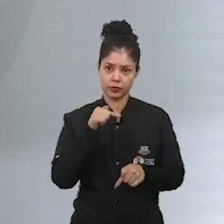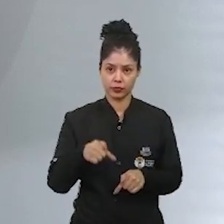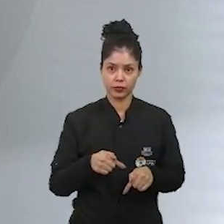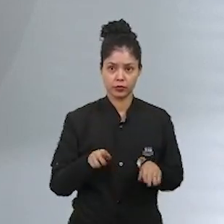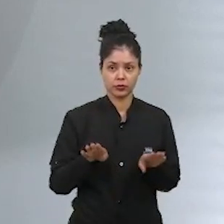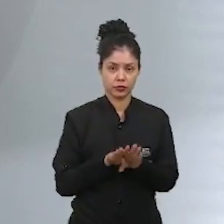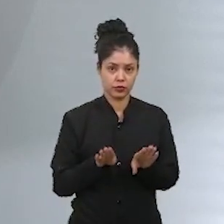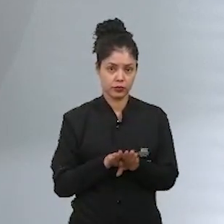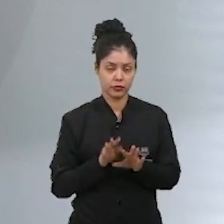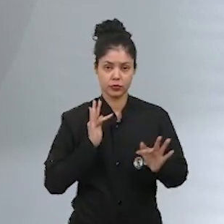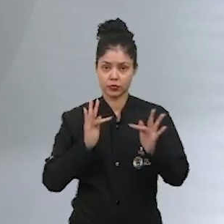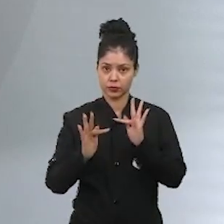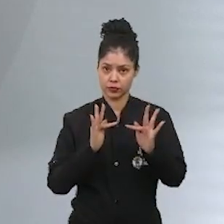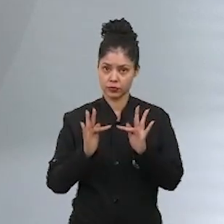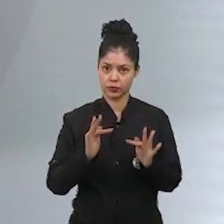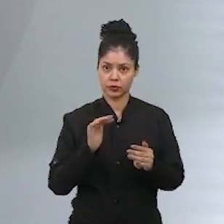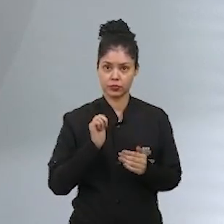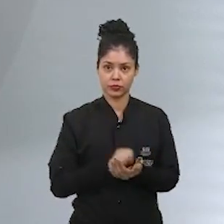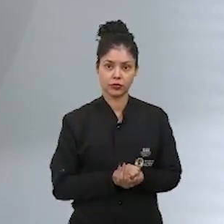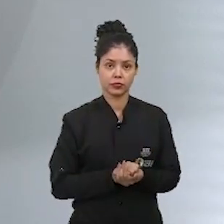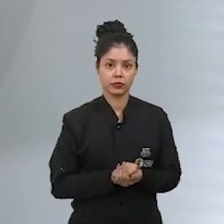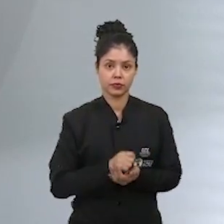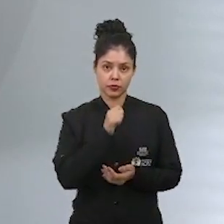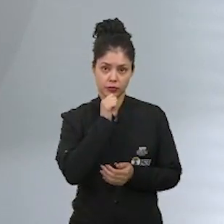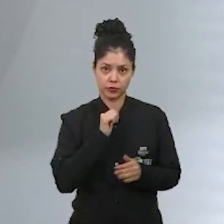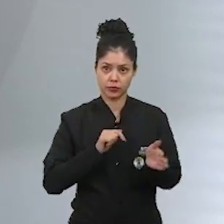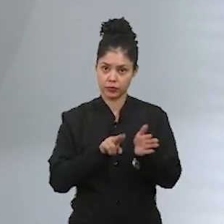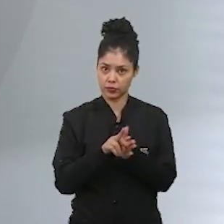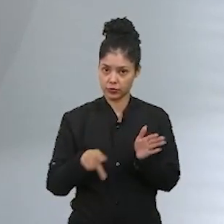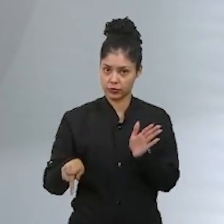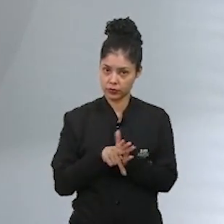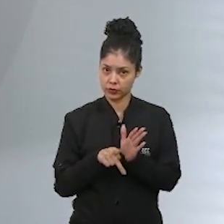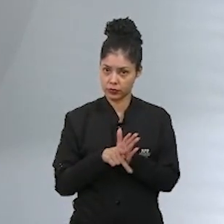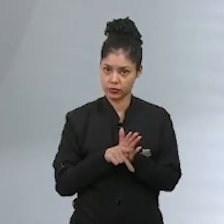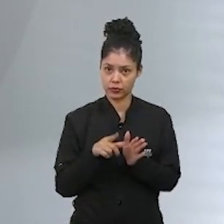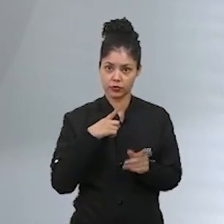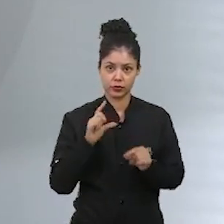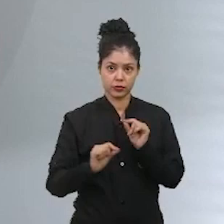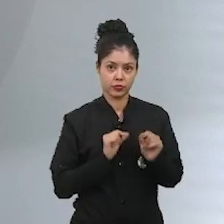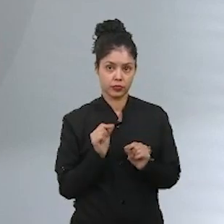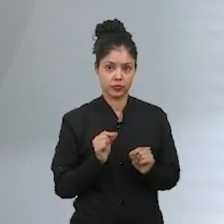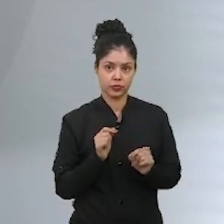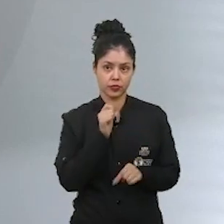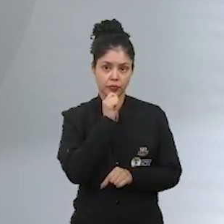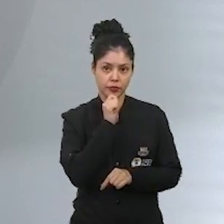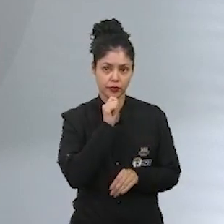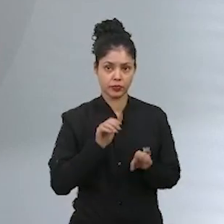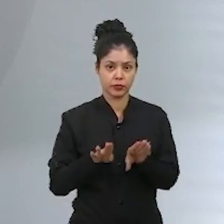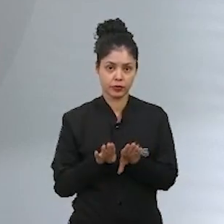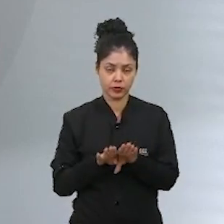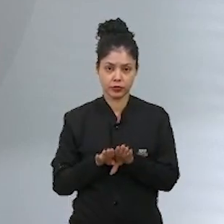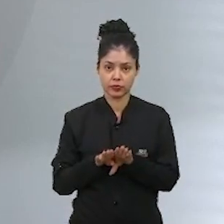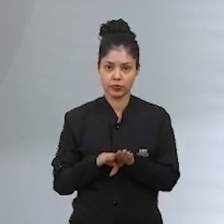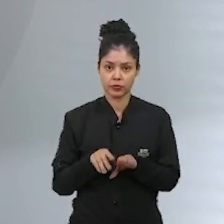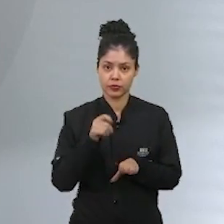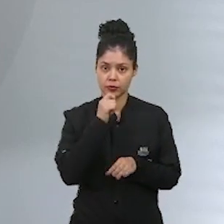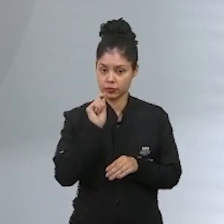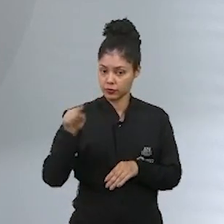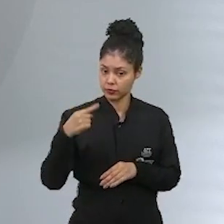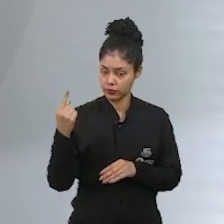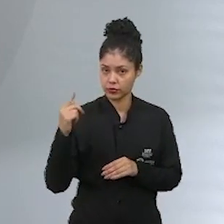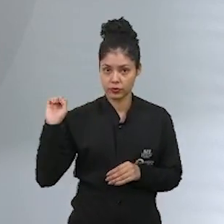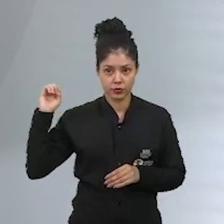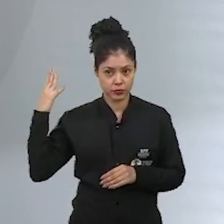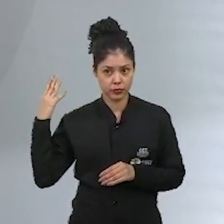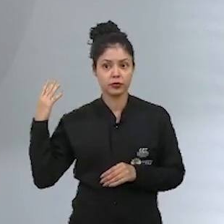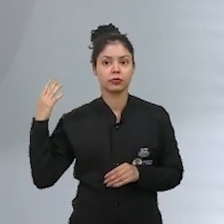o intemperismo físico e temos o intemperismo biológico. O que é o intemperismo químico? O intemperismo químico é aquele